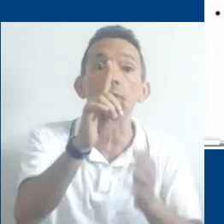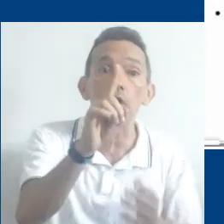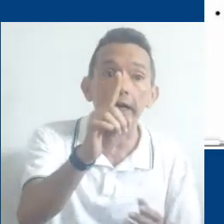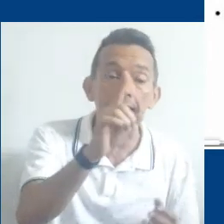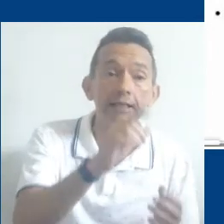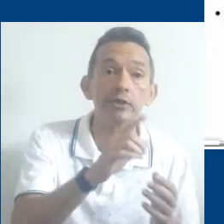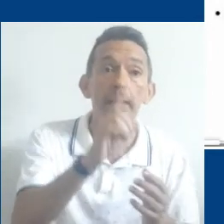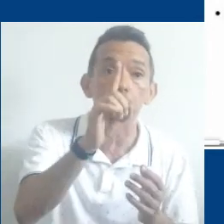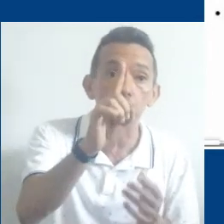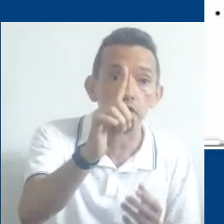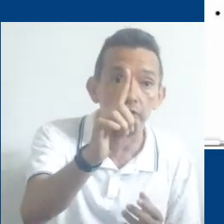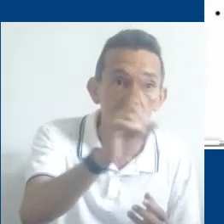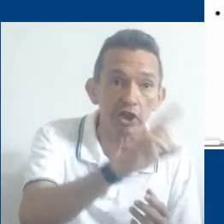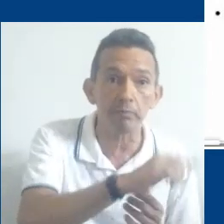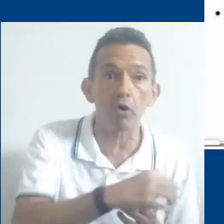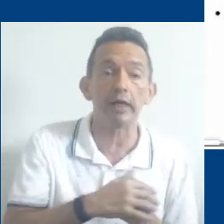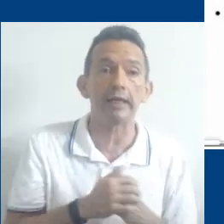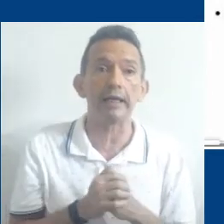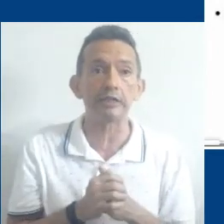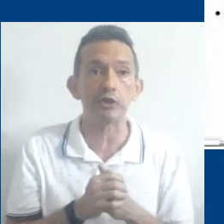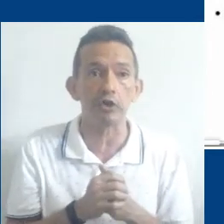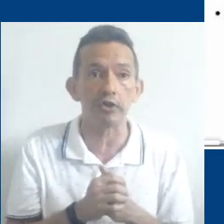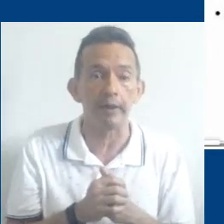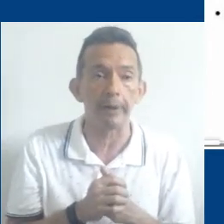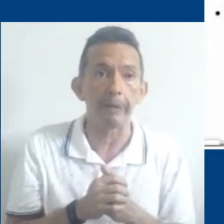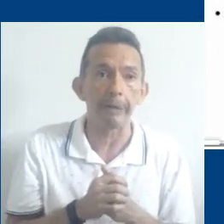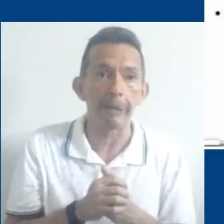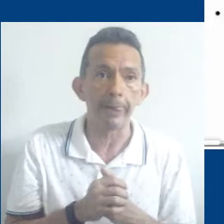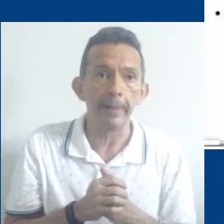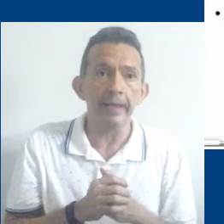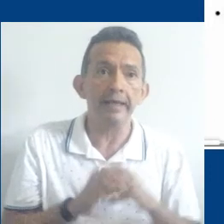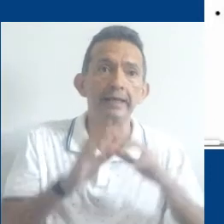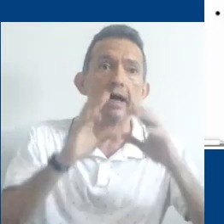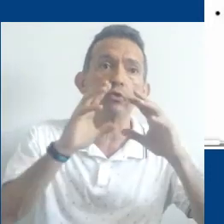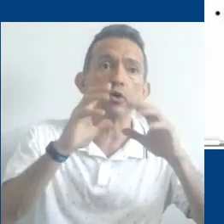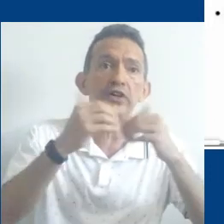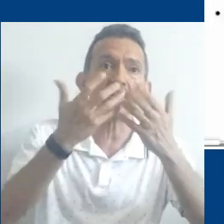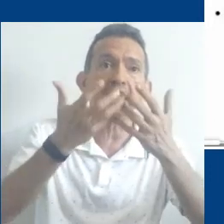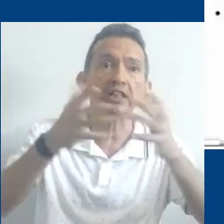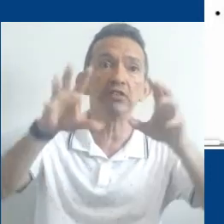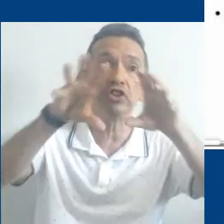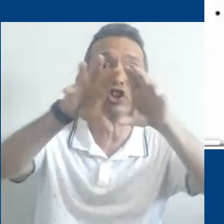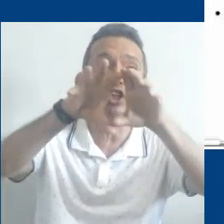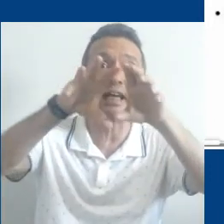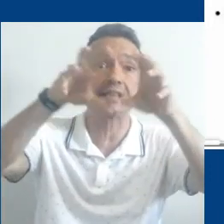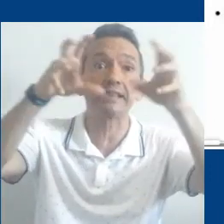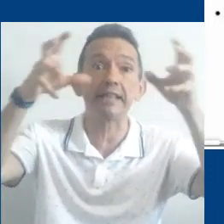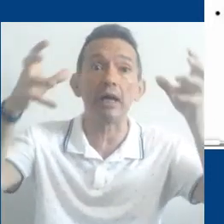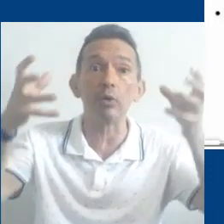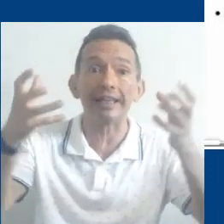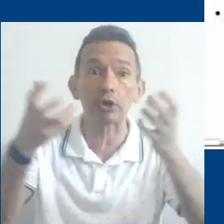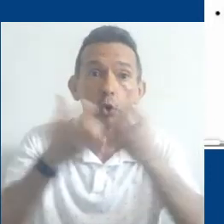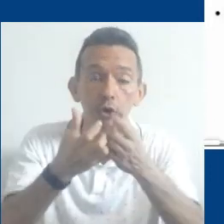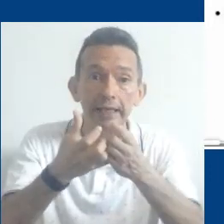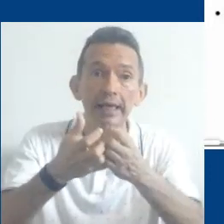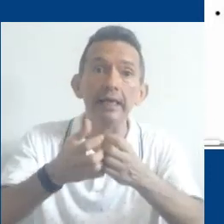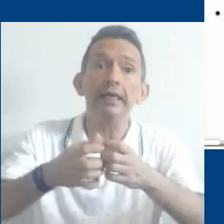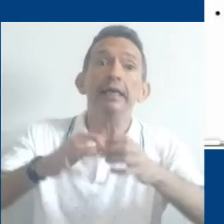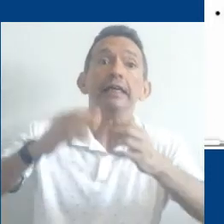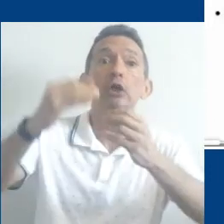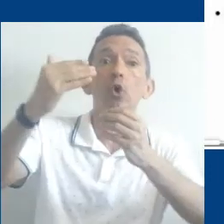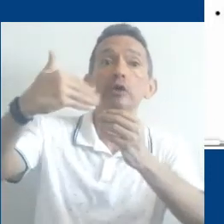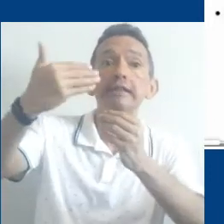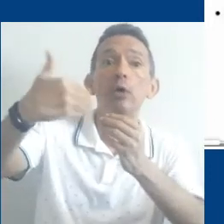autofagia digere uma organela só, a positiva digere uma organela só. E na autofagia negativa digere a célula